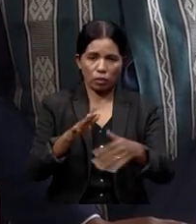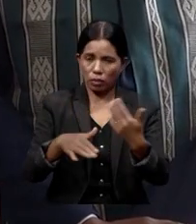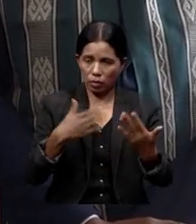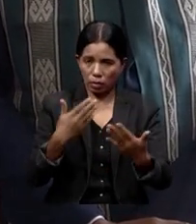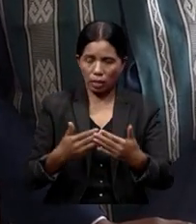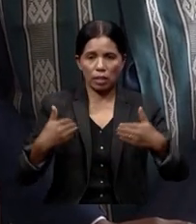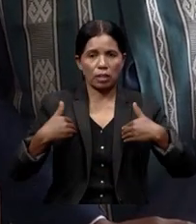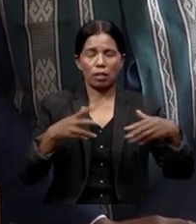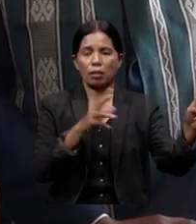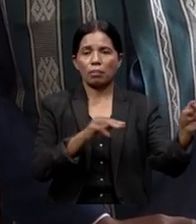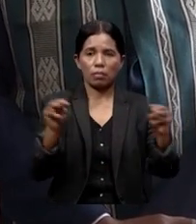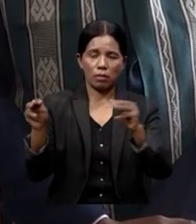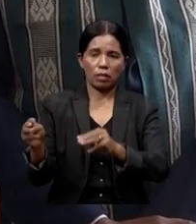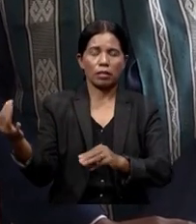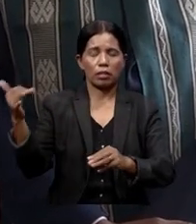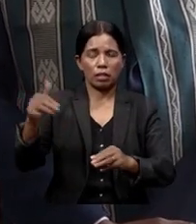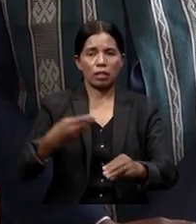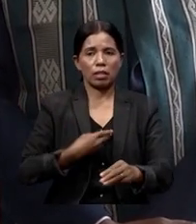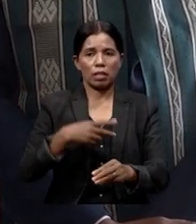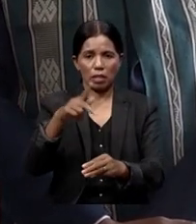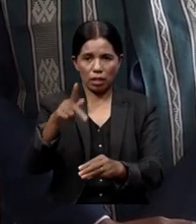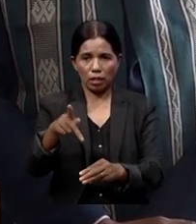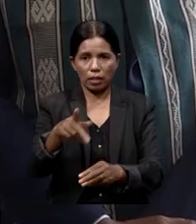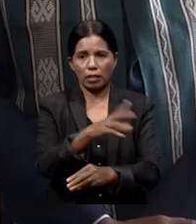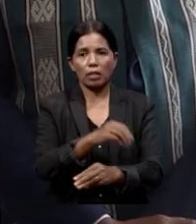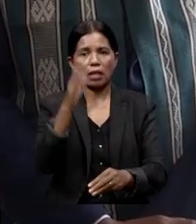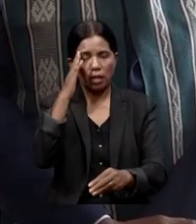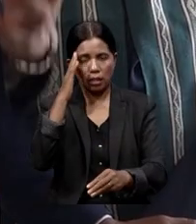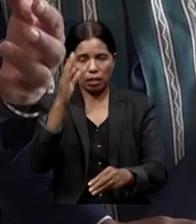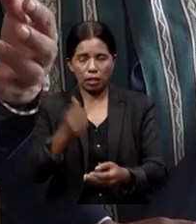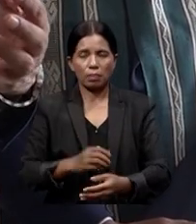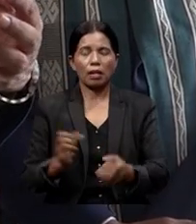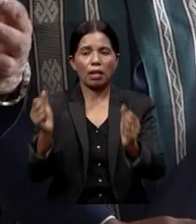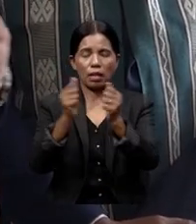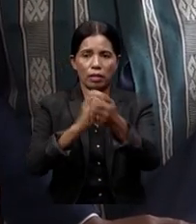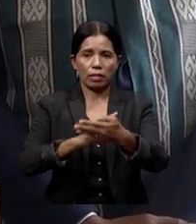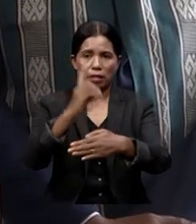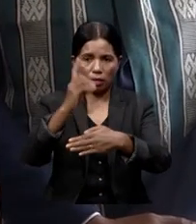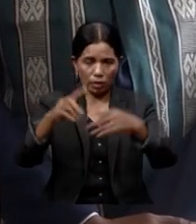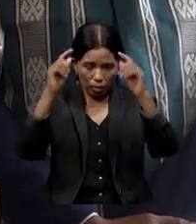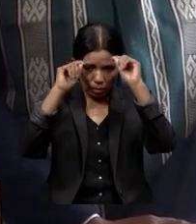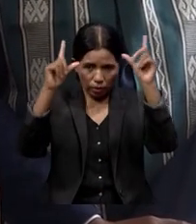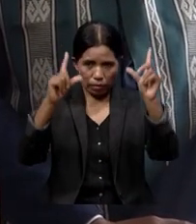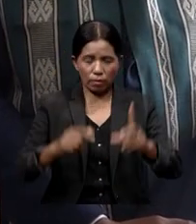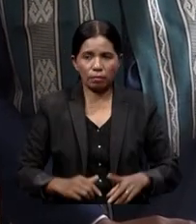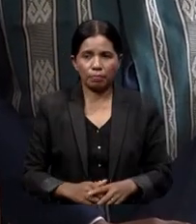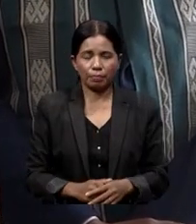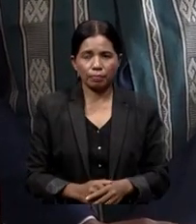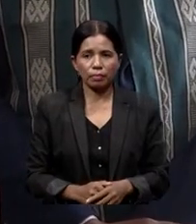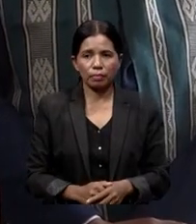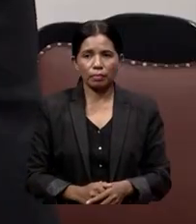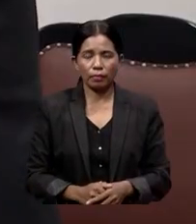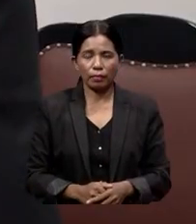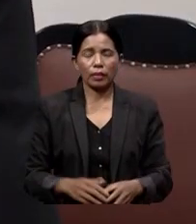e a mudança ser linha e a caráter linha no conhecimento para o desenvolvimento Timor né to the society here.